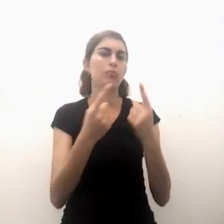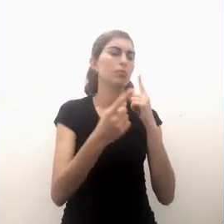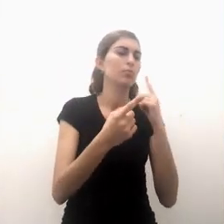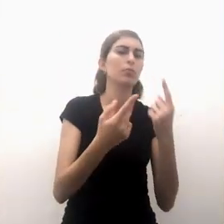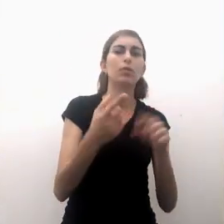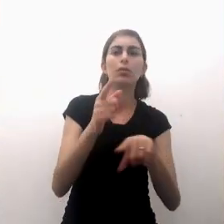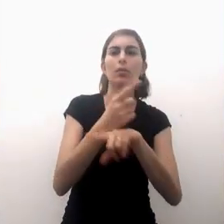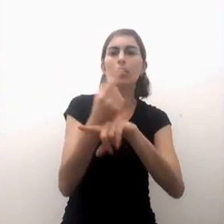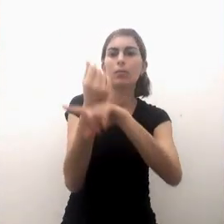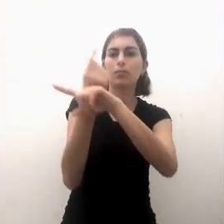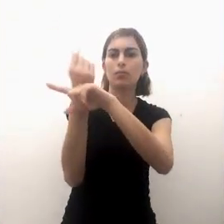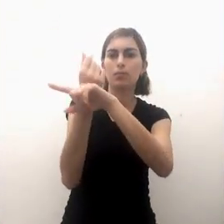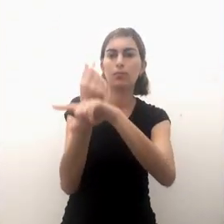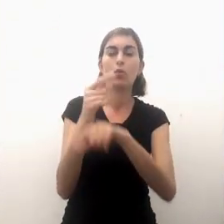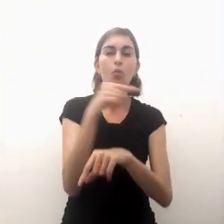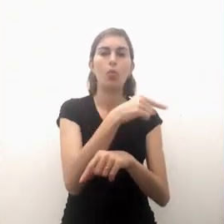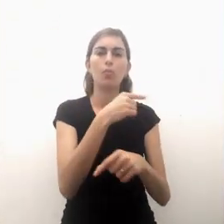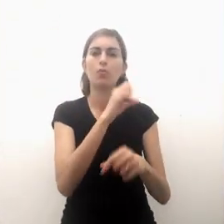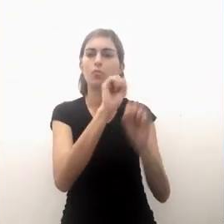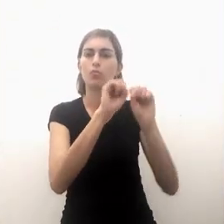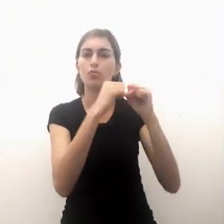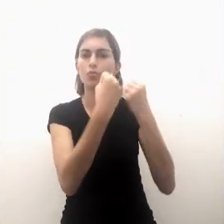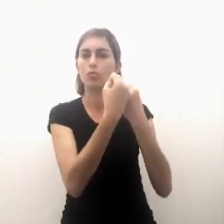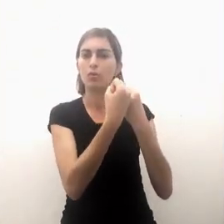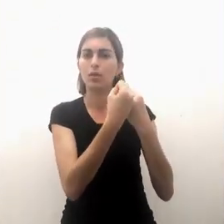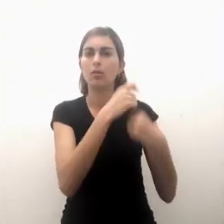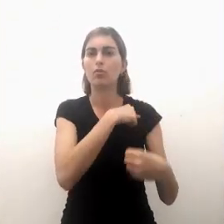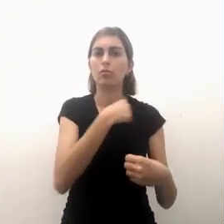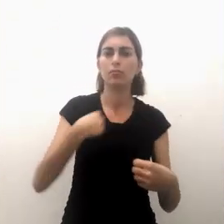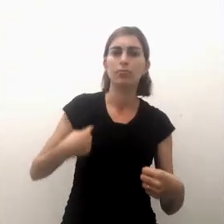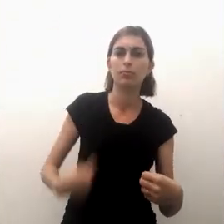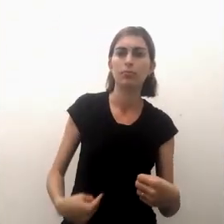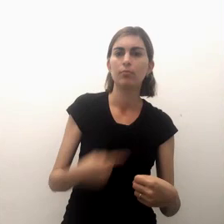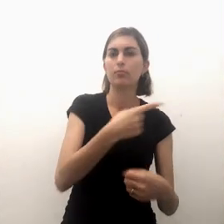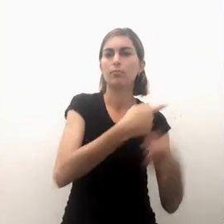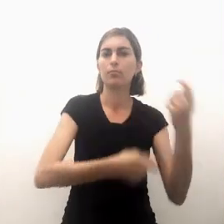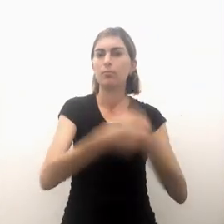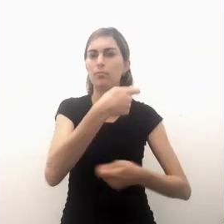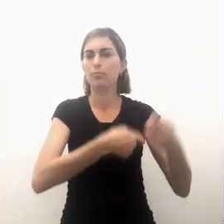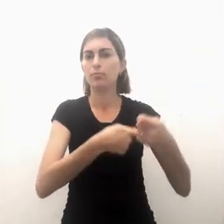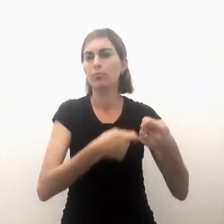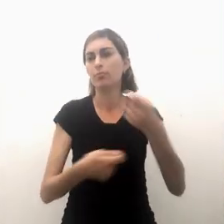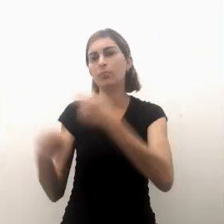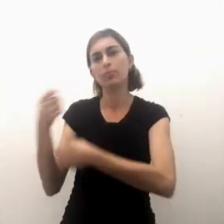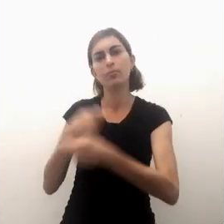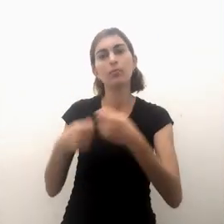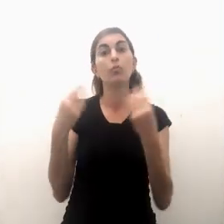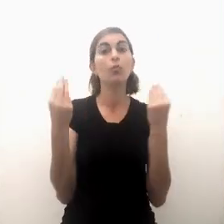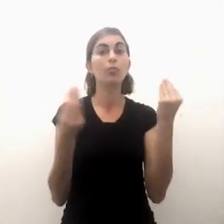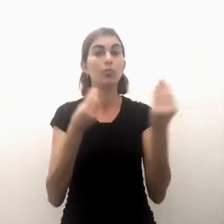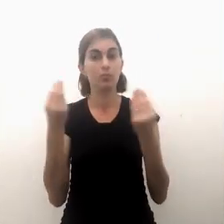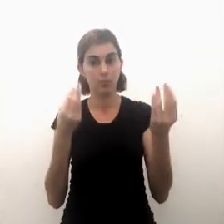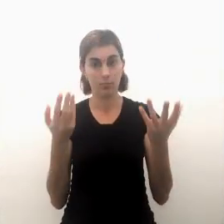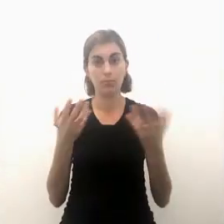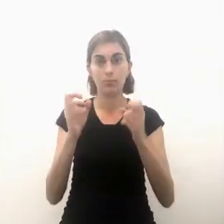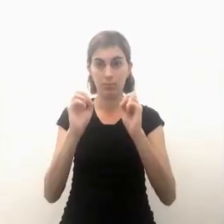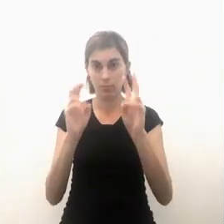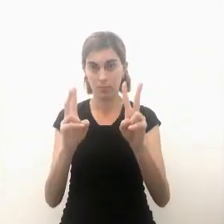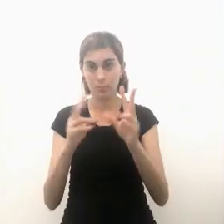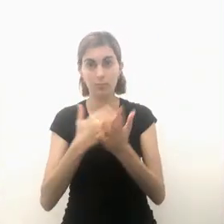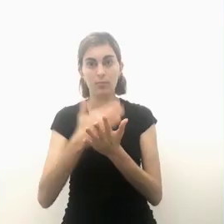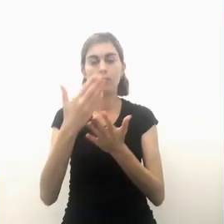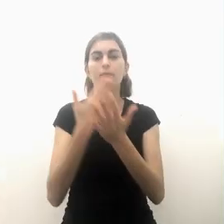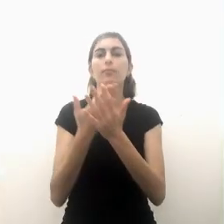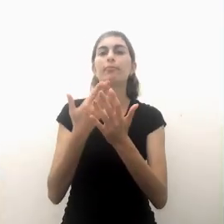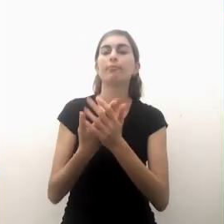capitalista norte-americano, tanto o ambiente socialista de mercado chinês. Ok, gente? Vamos começar a